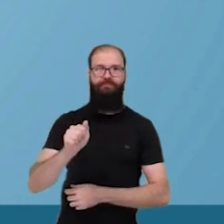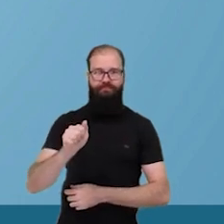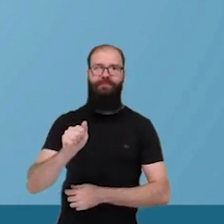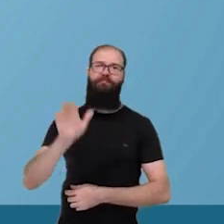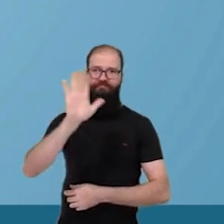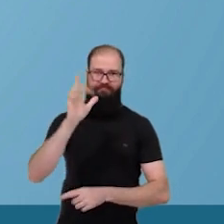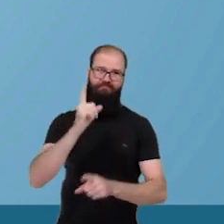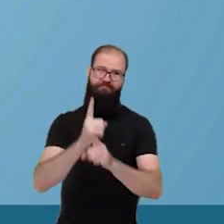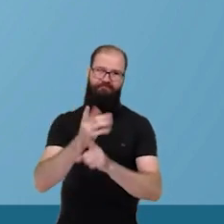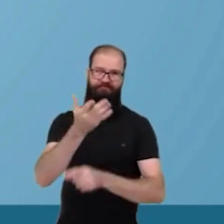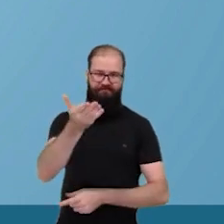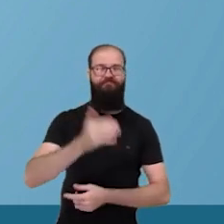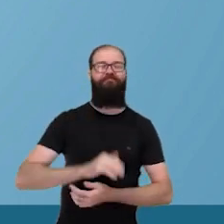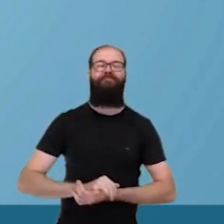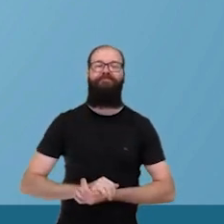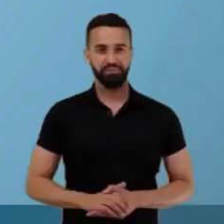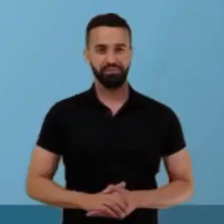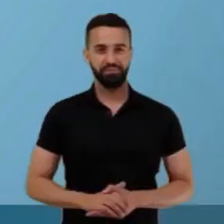Até lá!